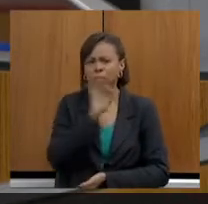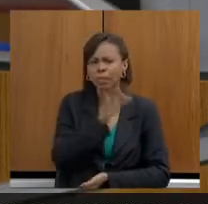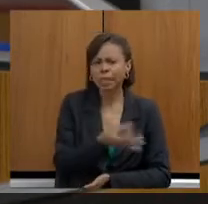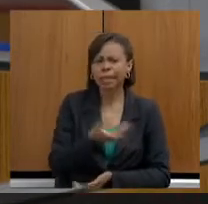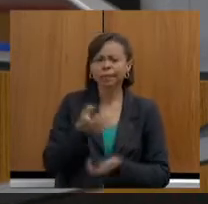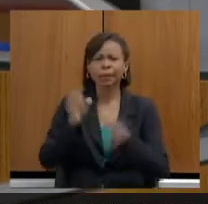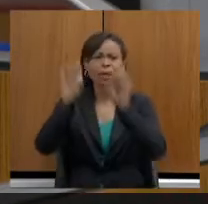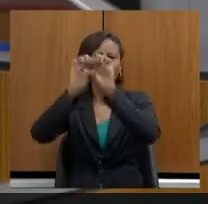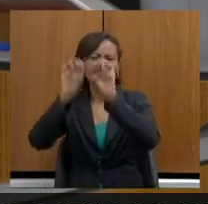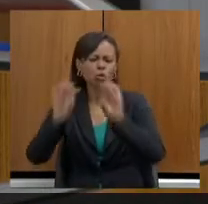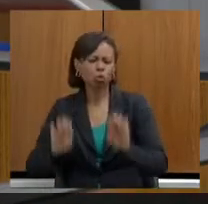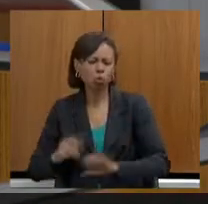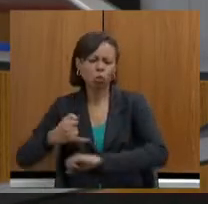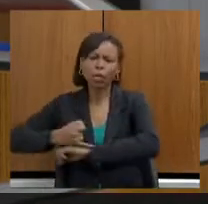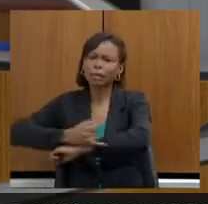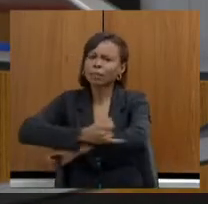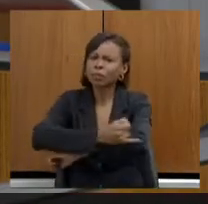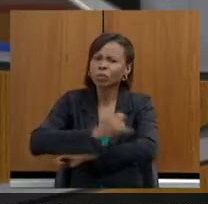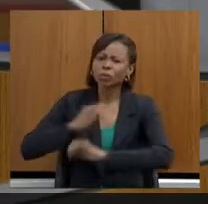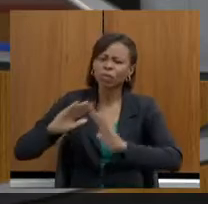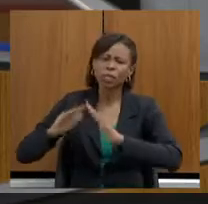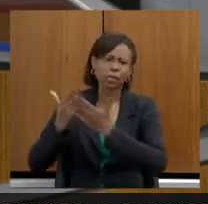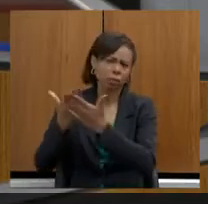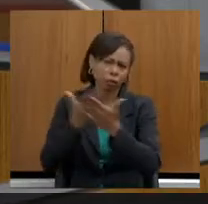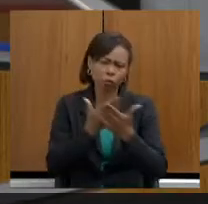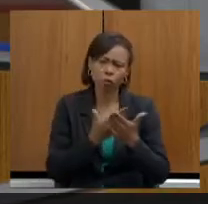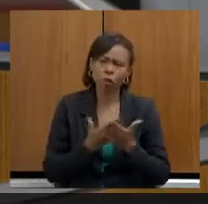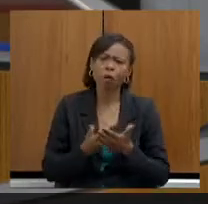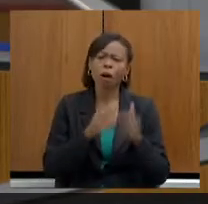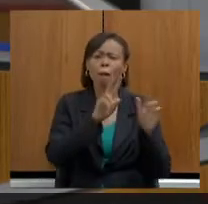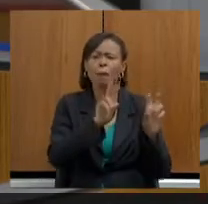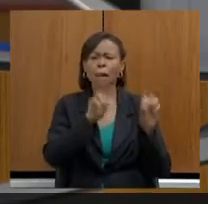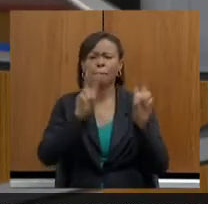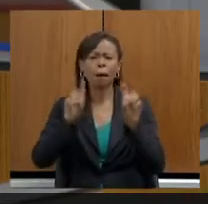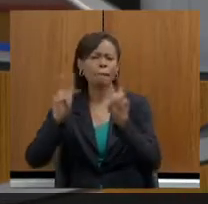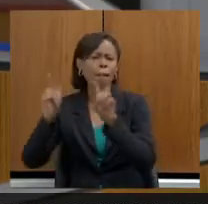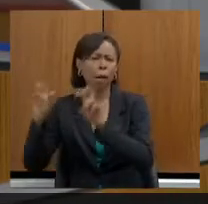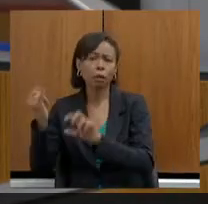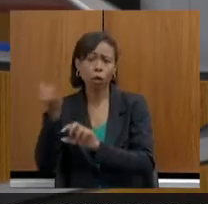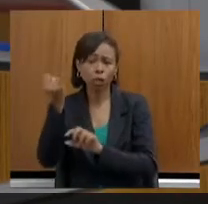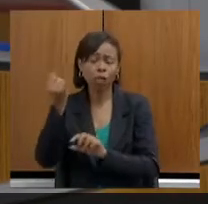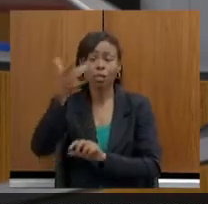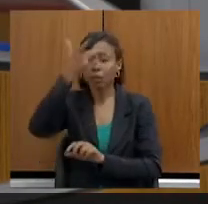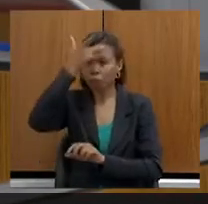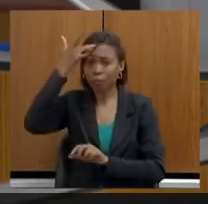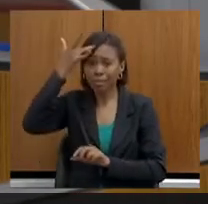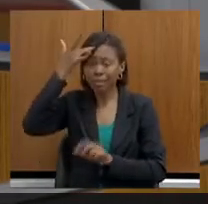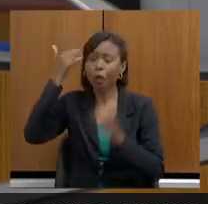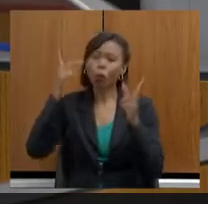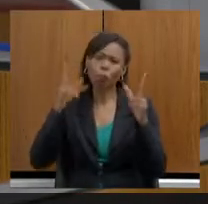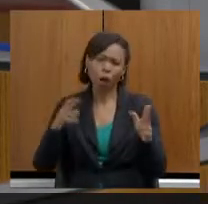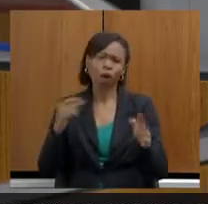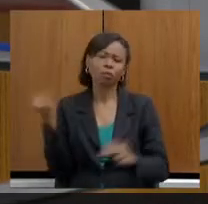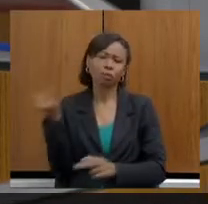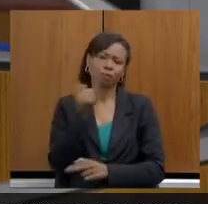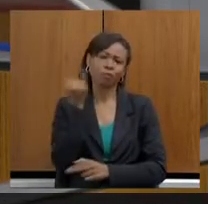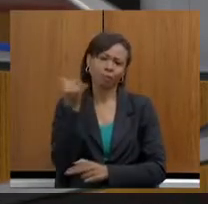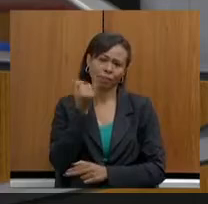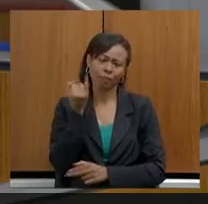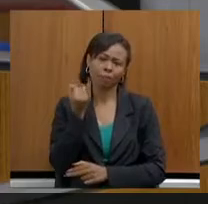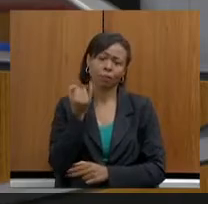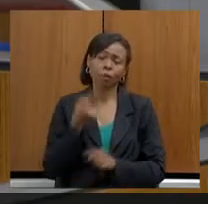estrutura das escolas a eu entendo que nada disso também faz